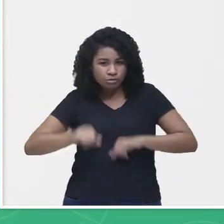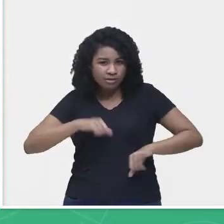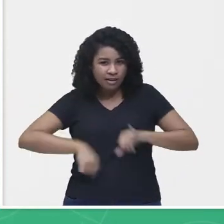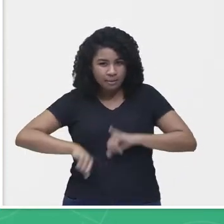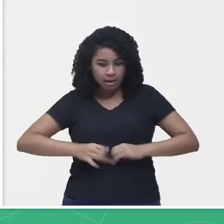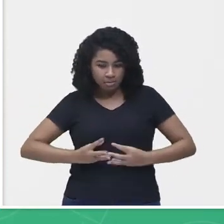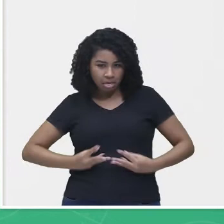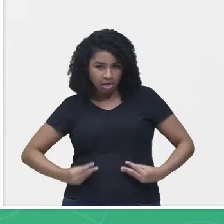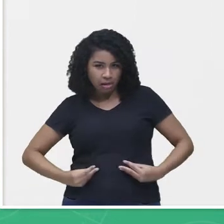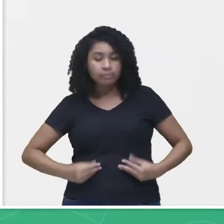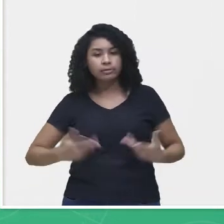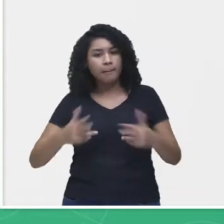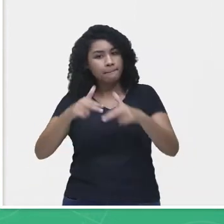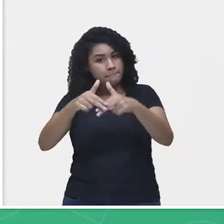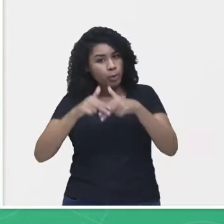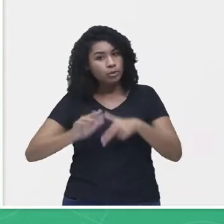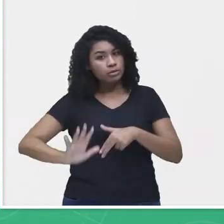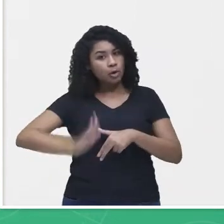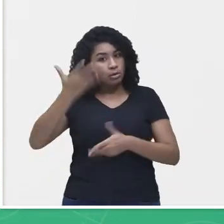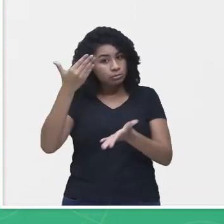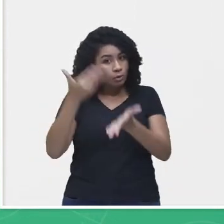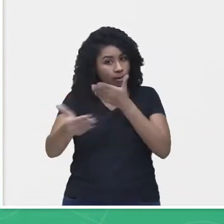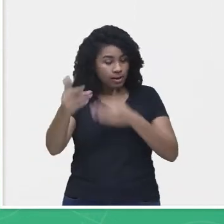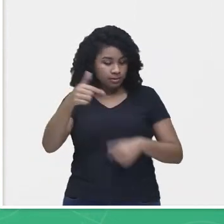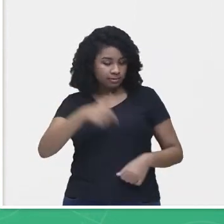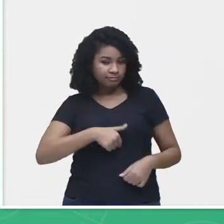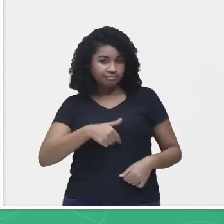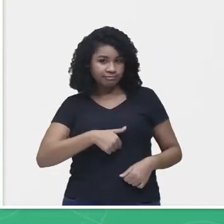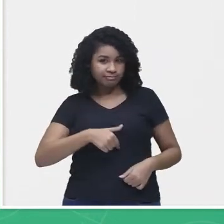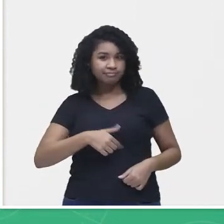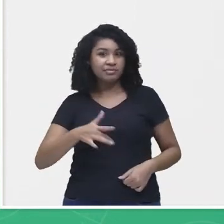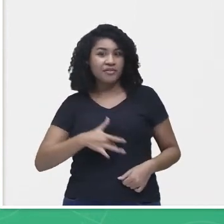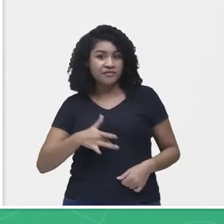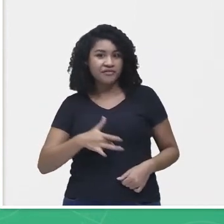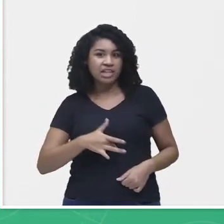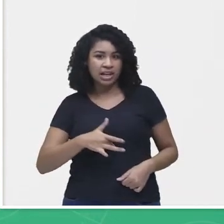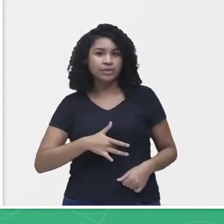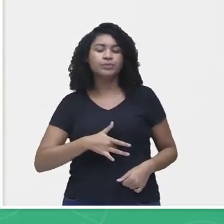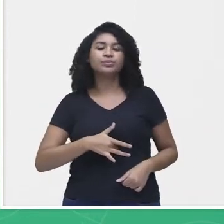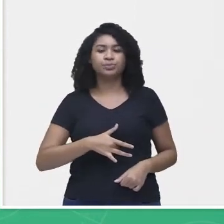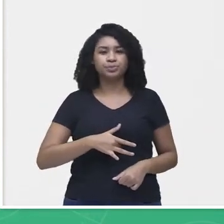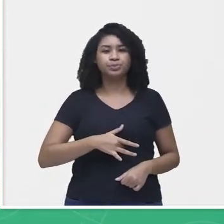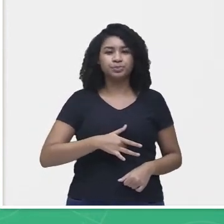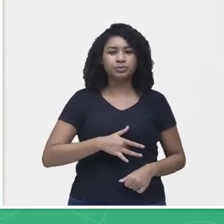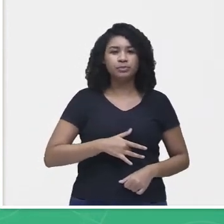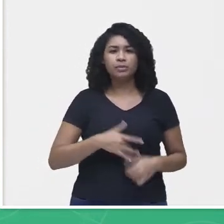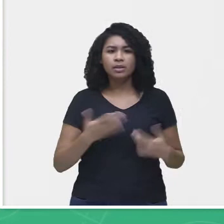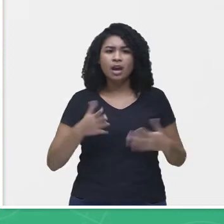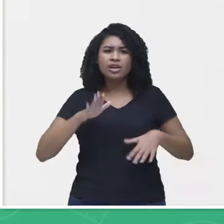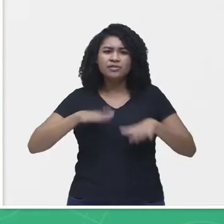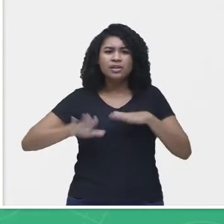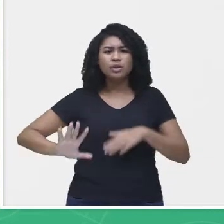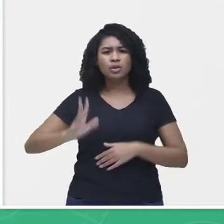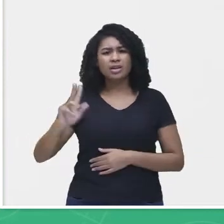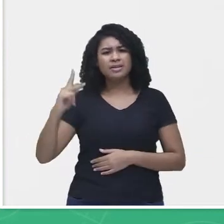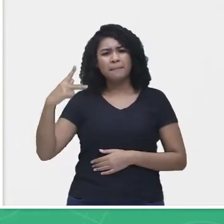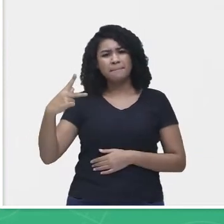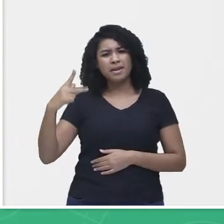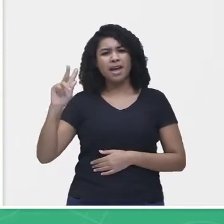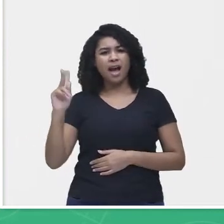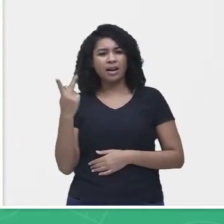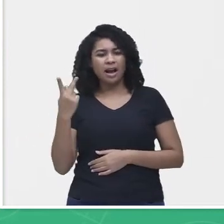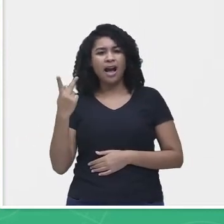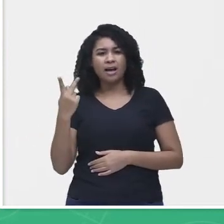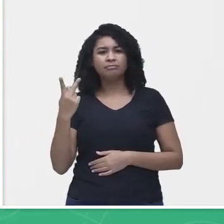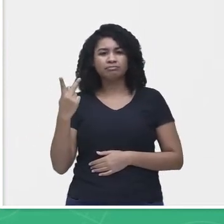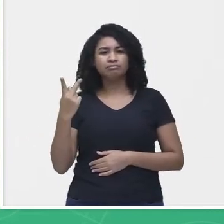Então, o pH é o que vai medir a acidez. Quando o pH está em números bem baixos, próximo a zero, isso quer dizer